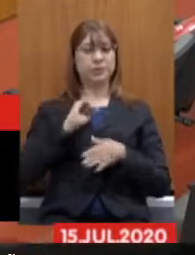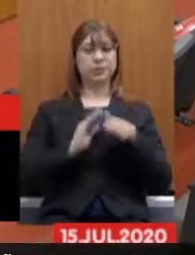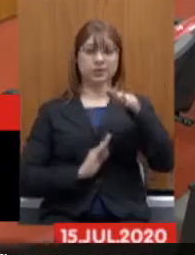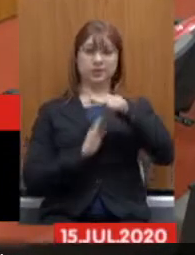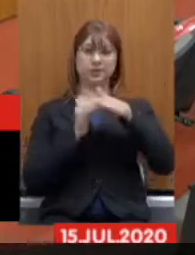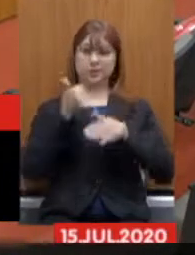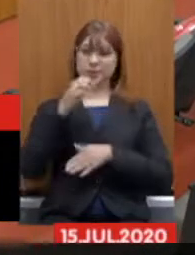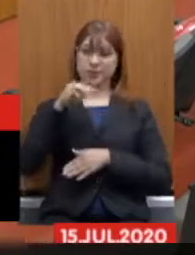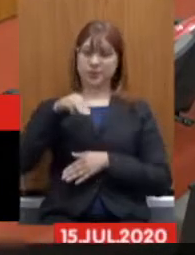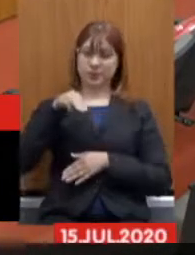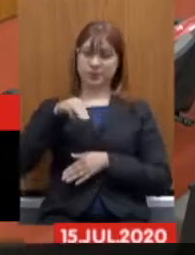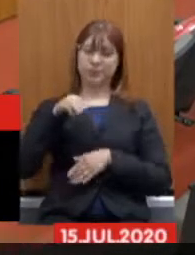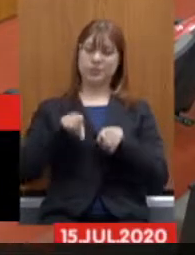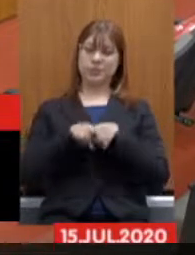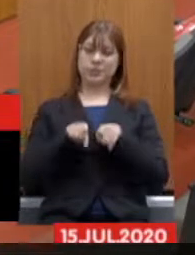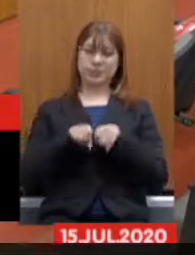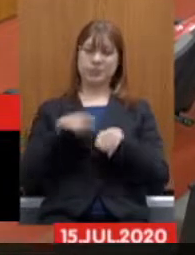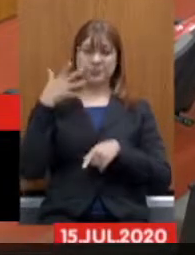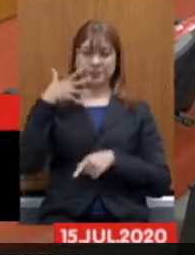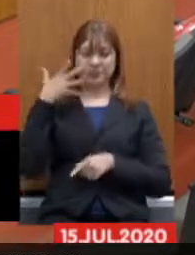minutos para sua exposição